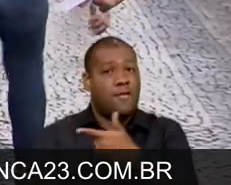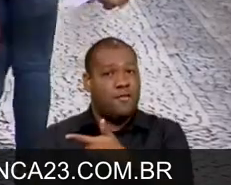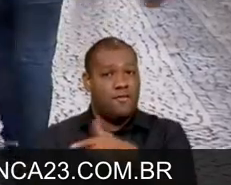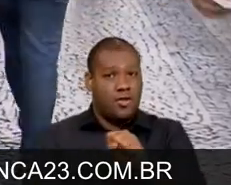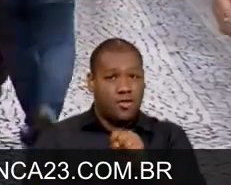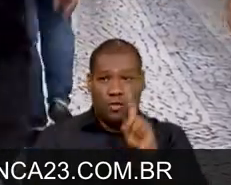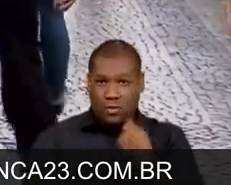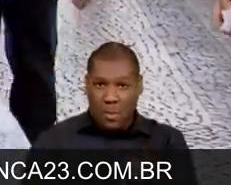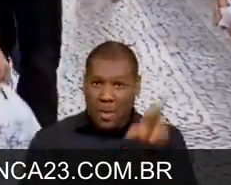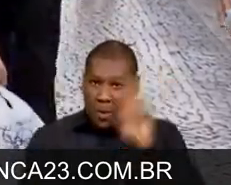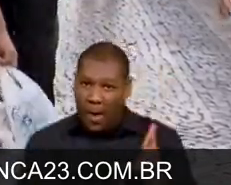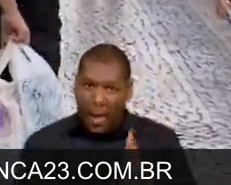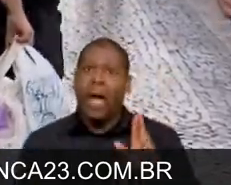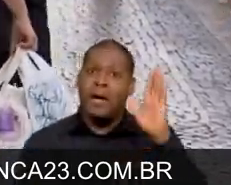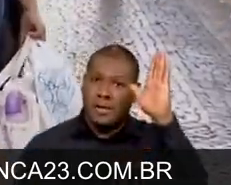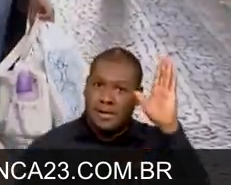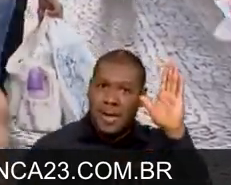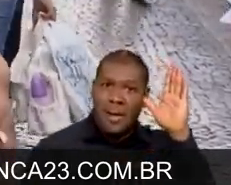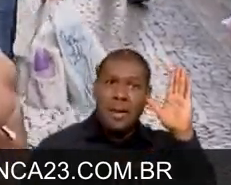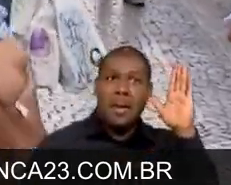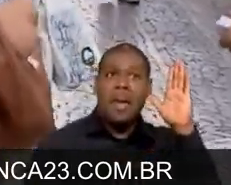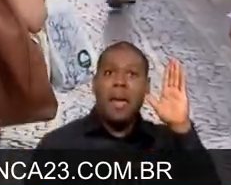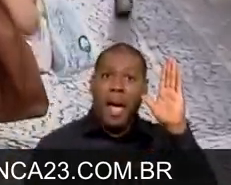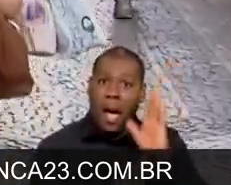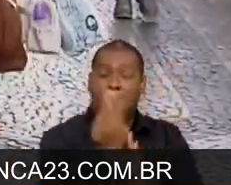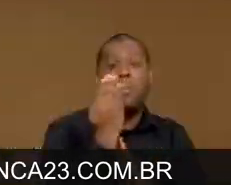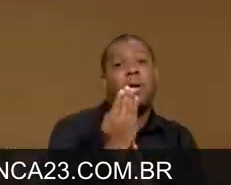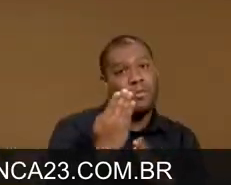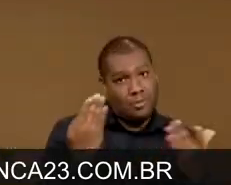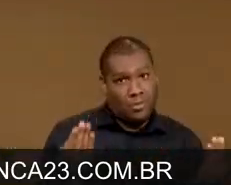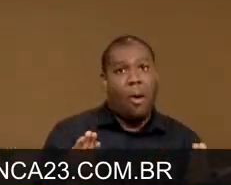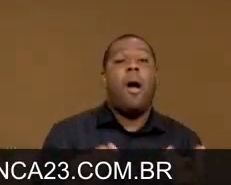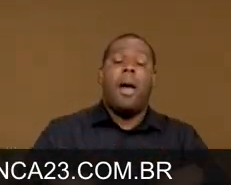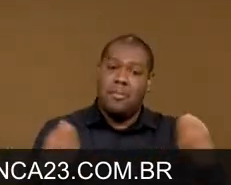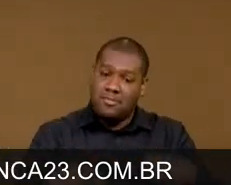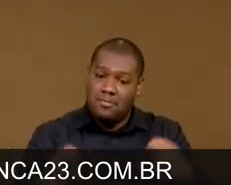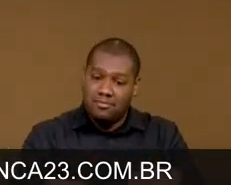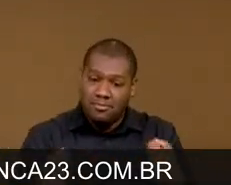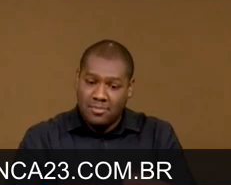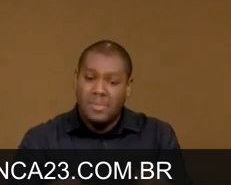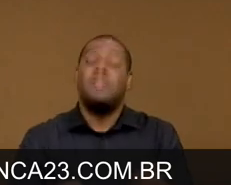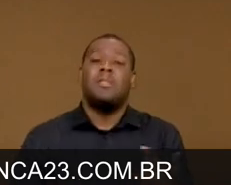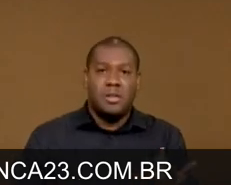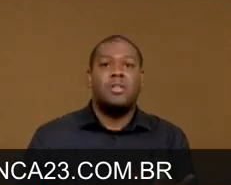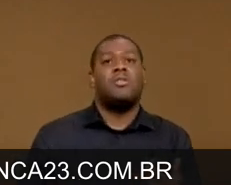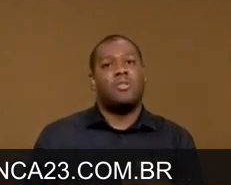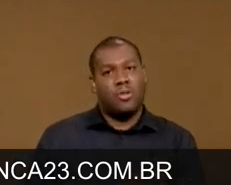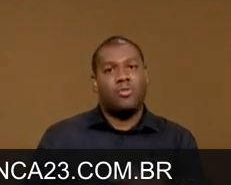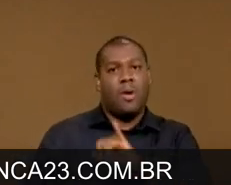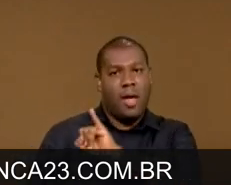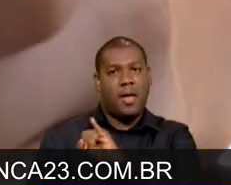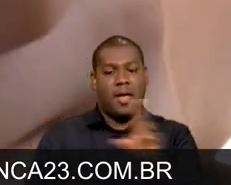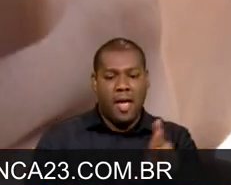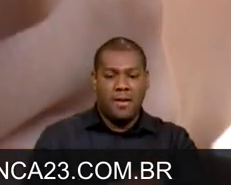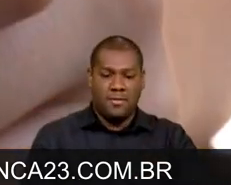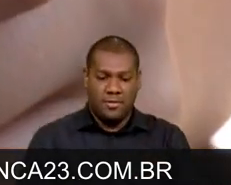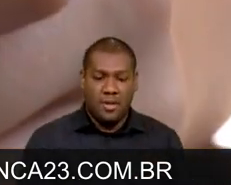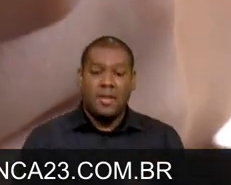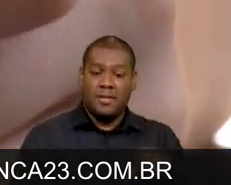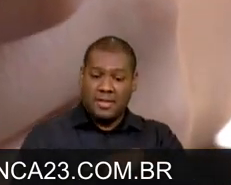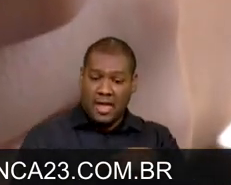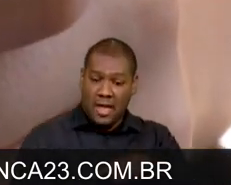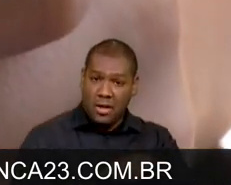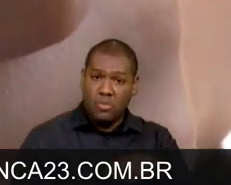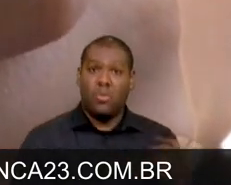em 2023 precisam declarar o imposto de renda. O contribuinte pode entregar a declaração pelo aplicativo Meu Imposto